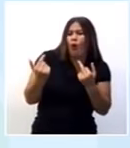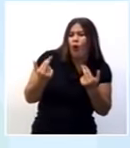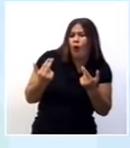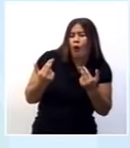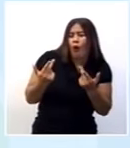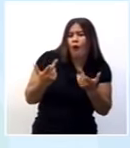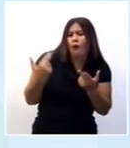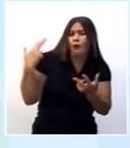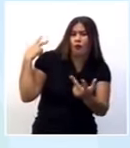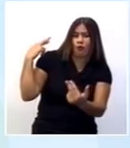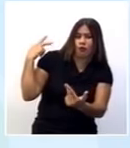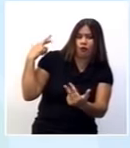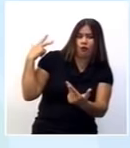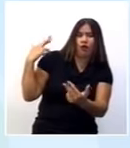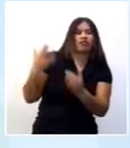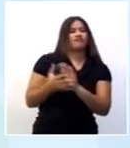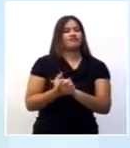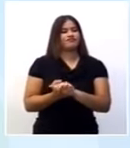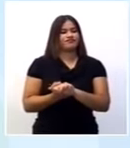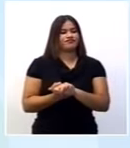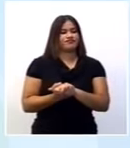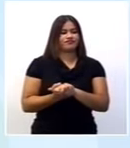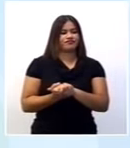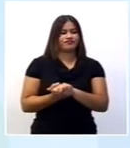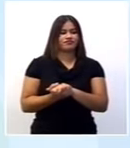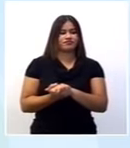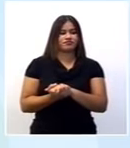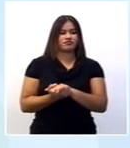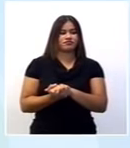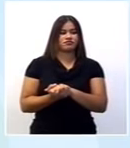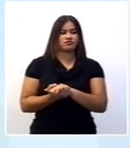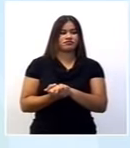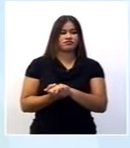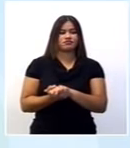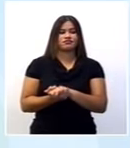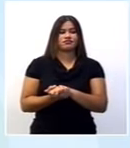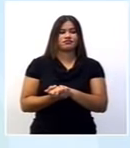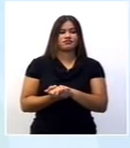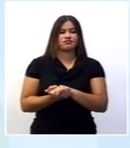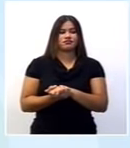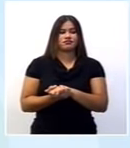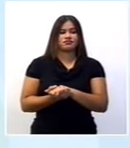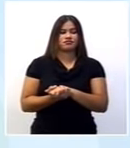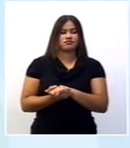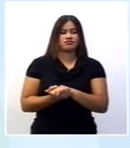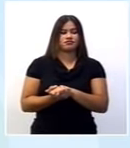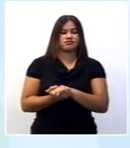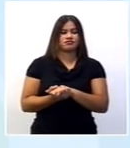Eu vou ler a atividade. São 4 questões. 1. Como